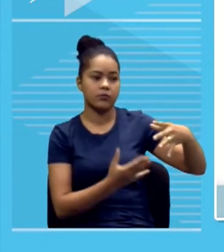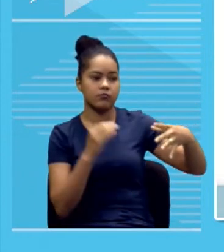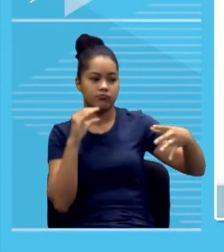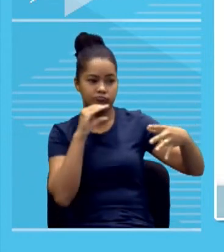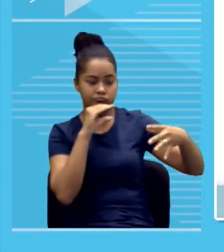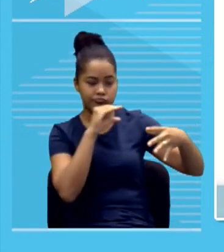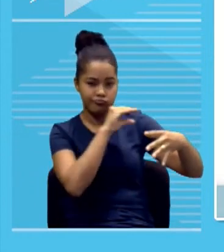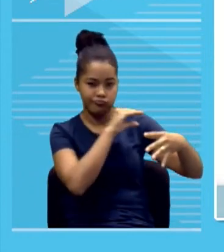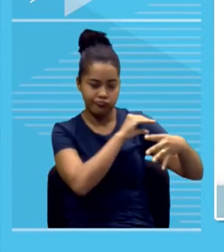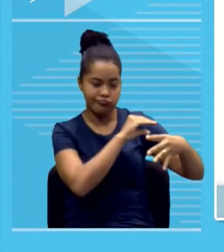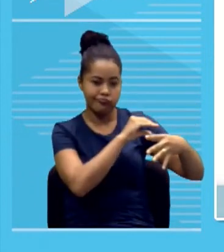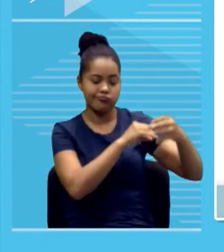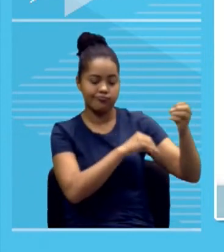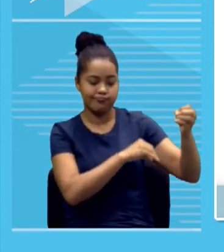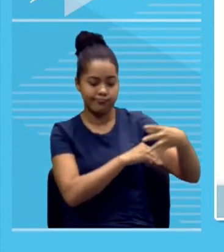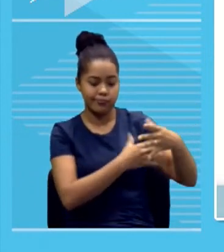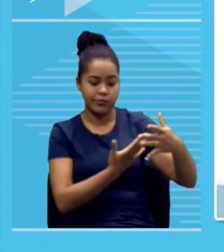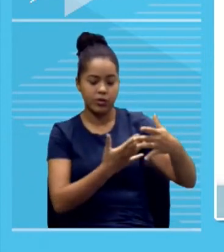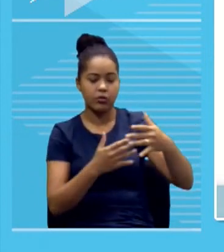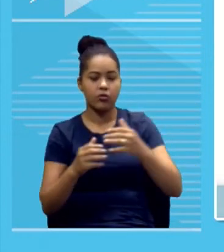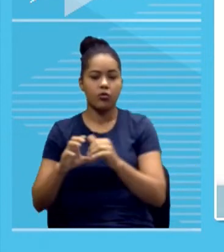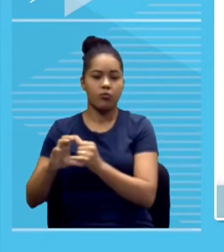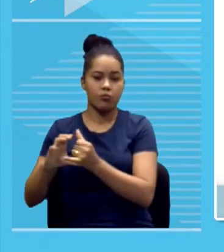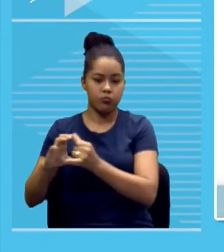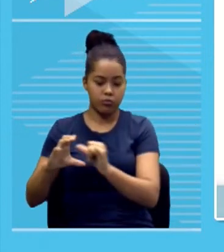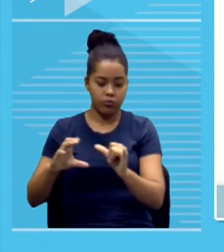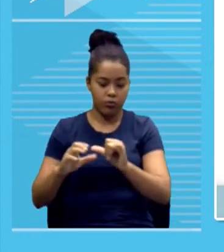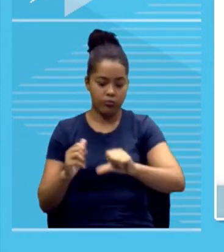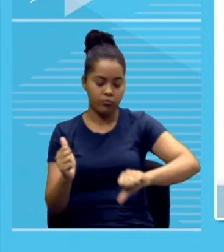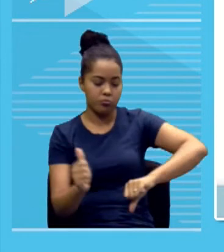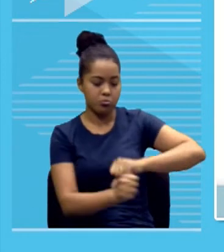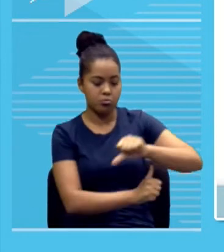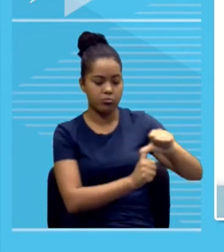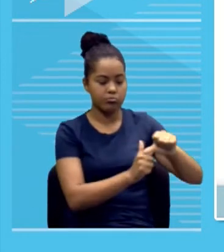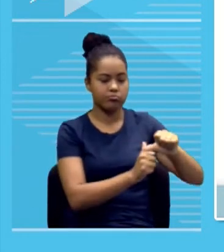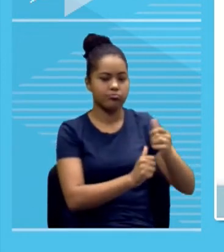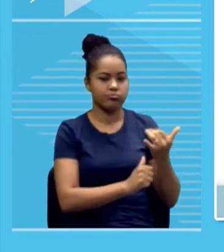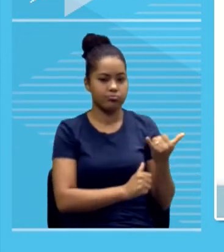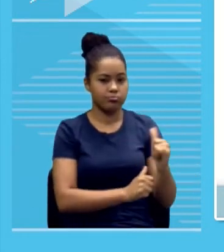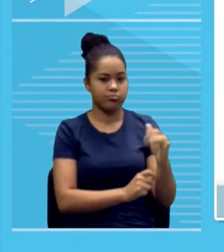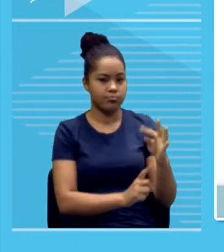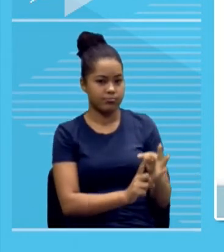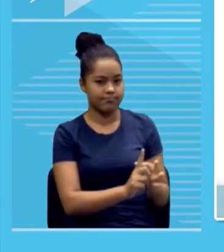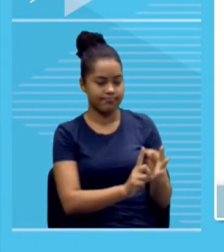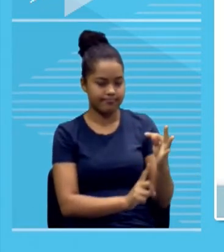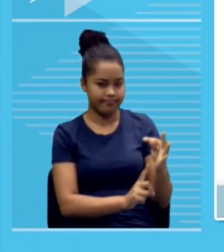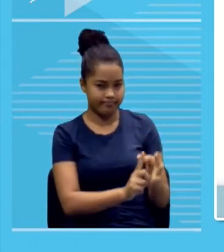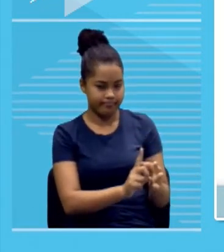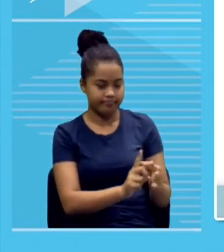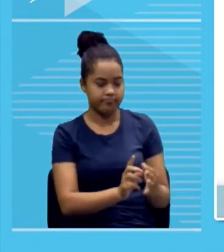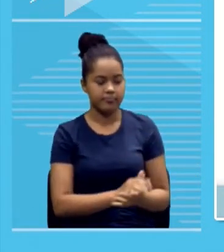seja, ela está transformando energia elétrica em energia térmica. Ok?